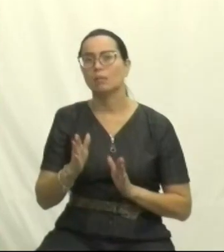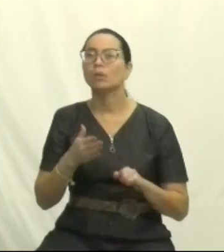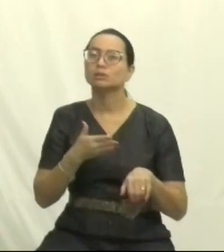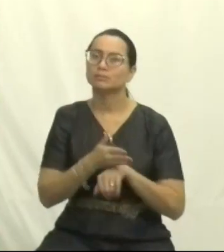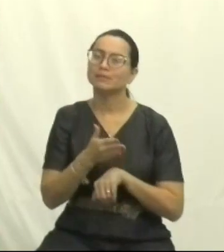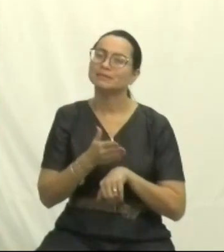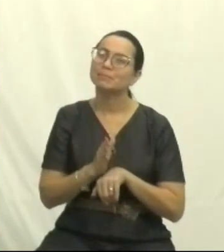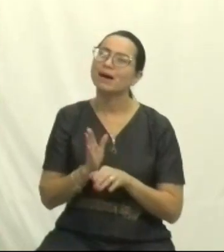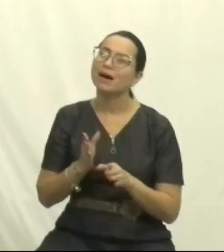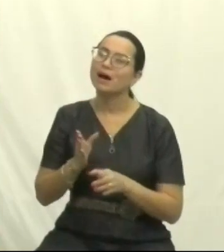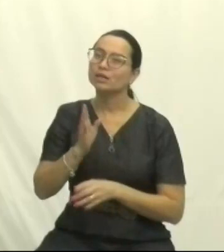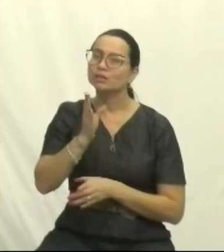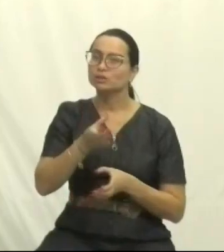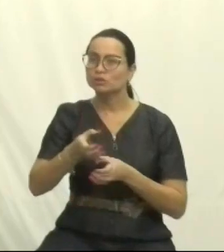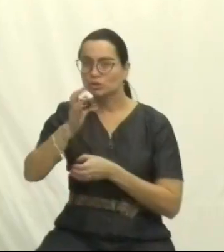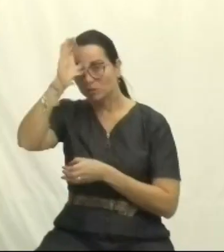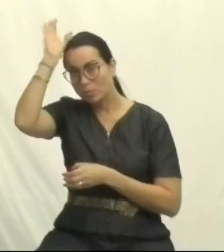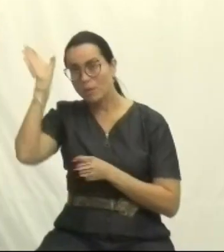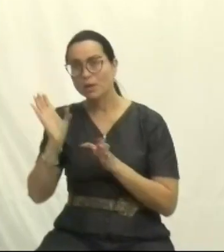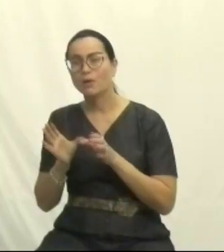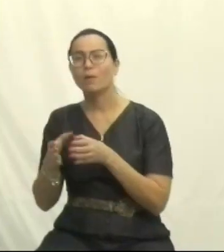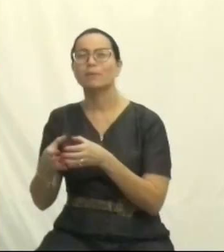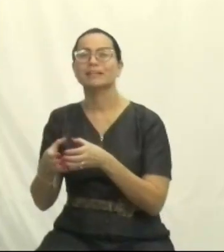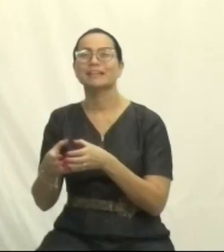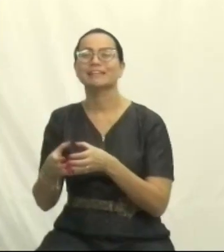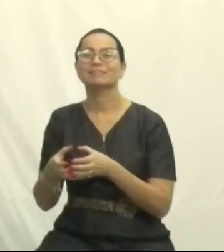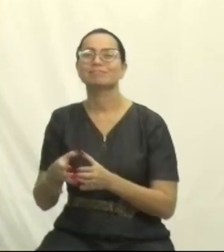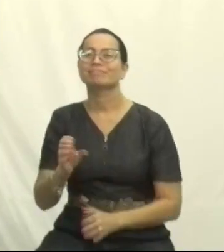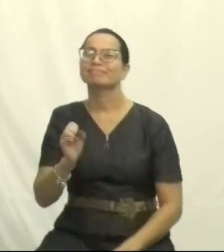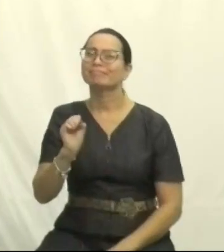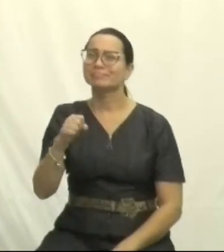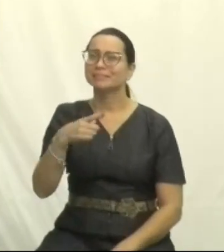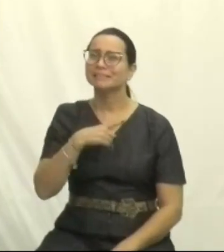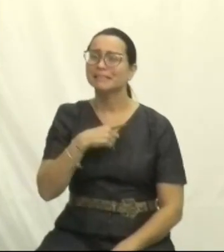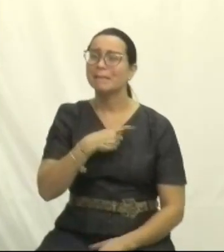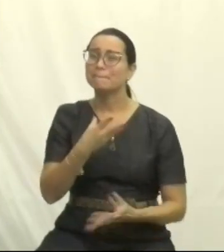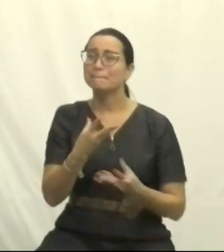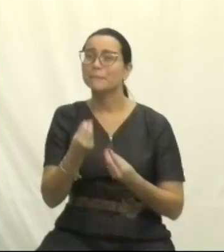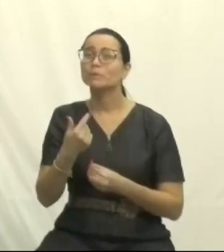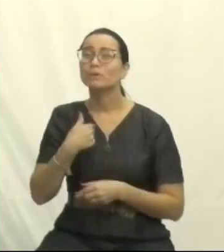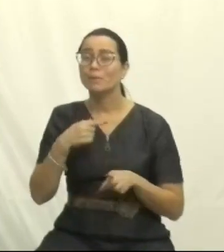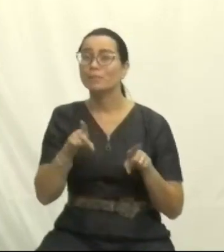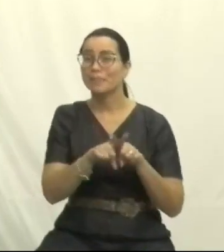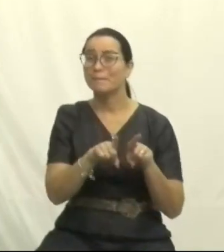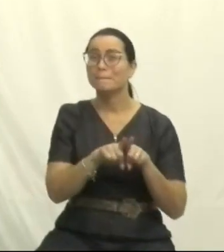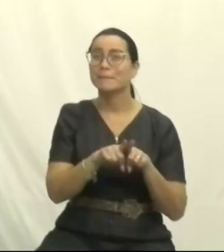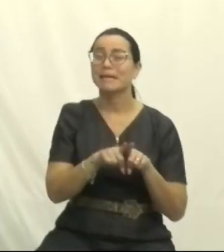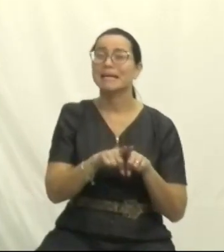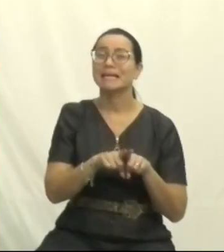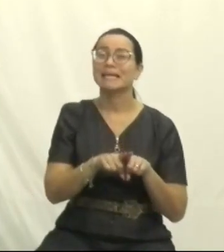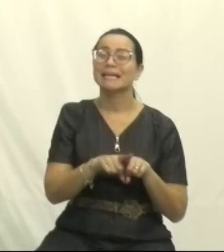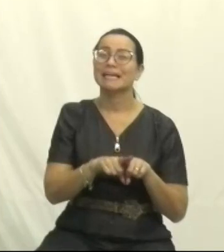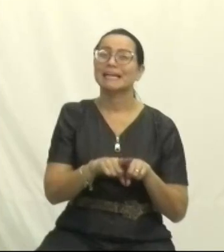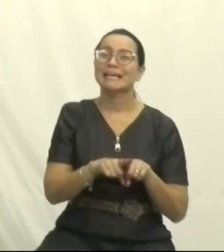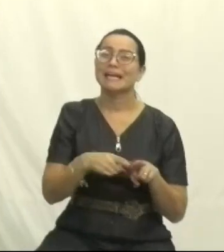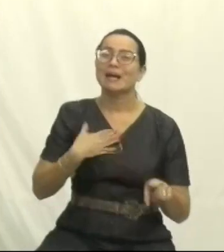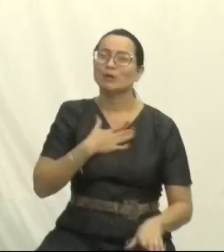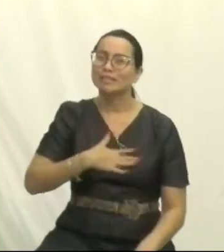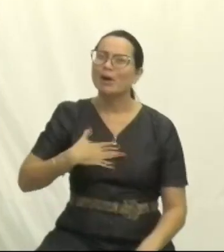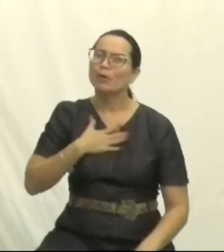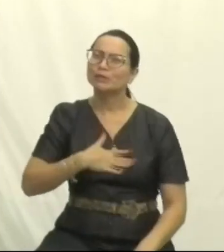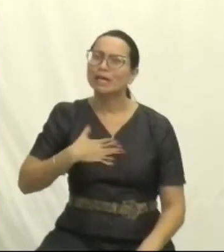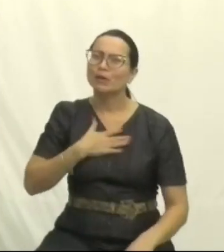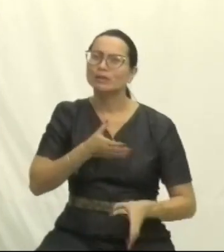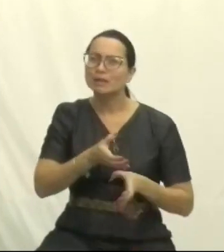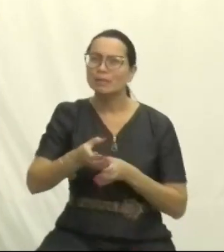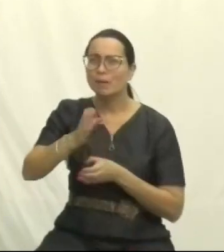bombeiro comunitário. Inclusive, temos vários bombeiros comunitários também que, assim como eu, né, se tornaram, acabaram gostando tanto da profissão, da atividade,